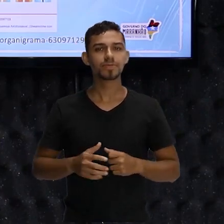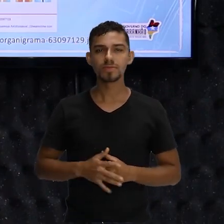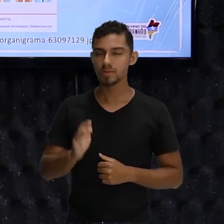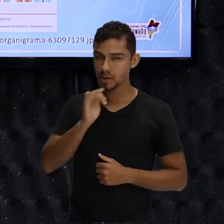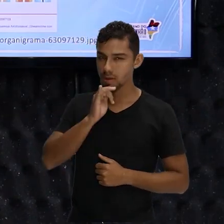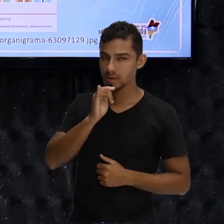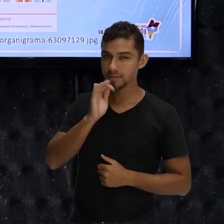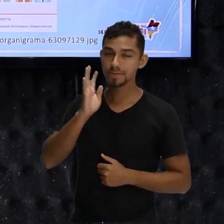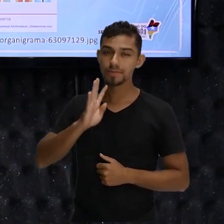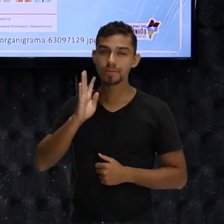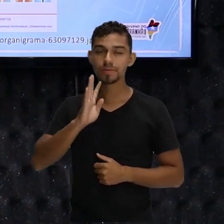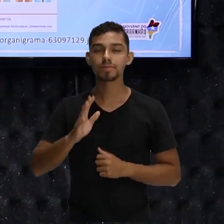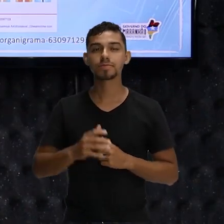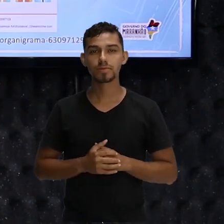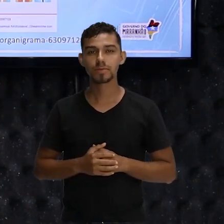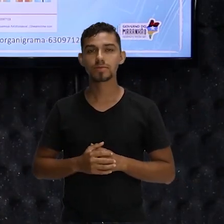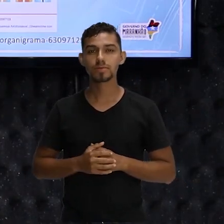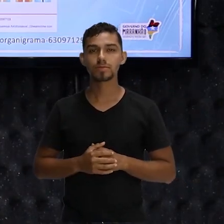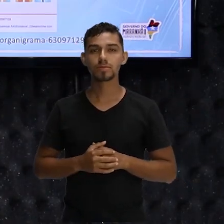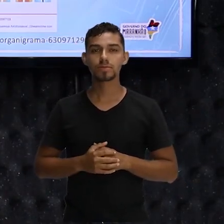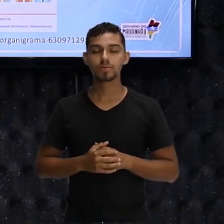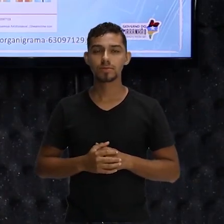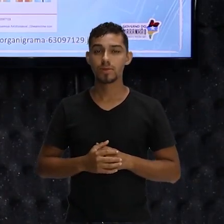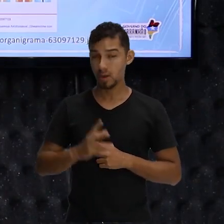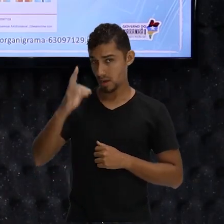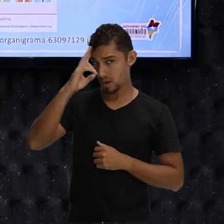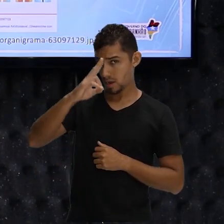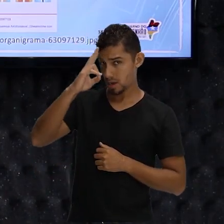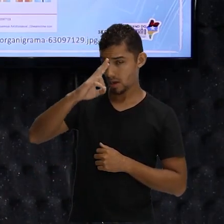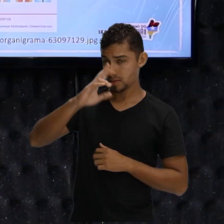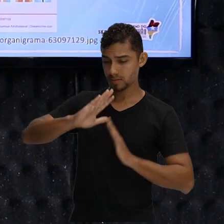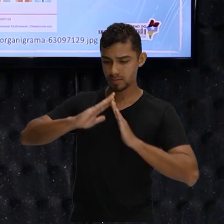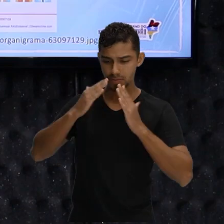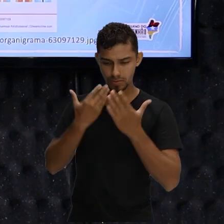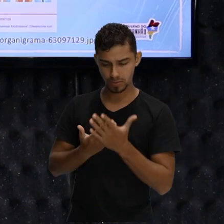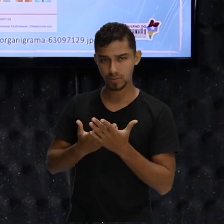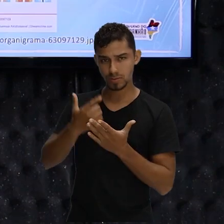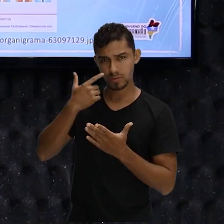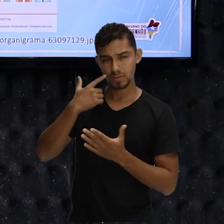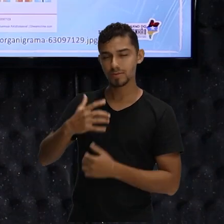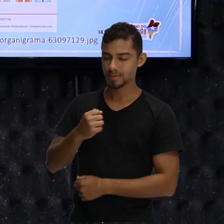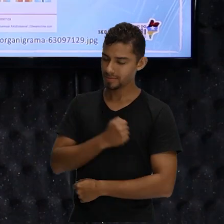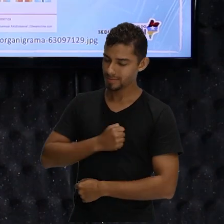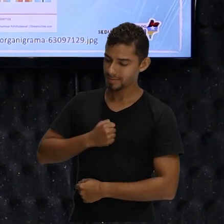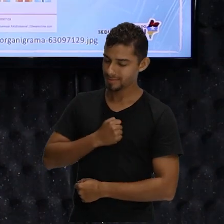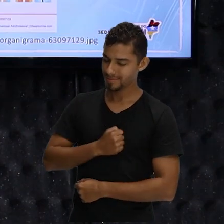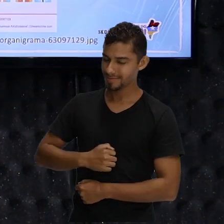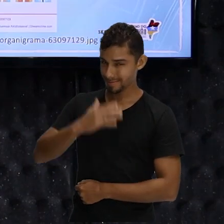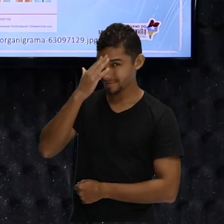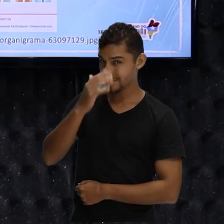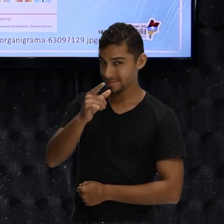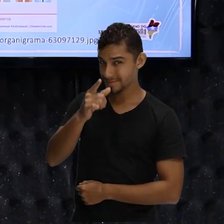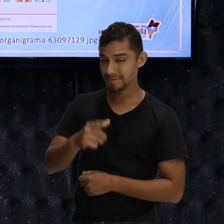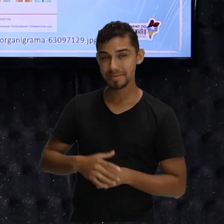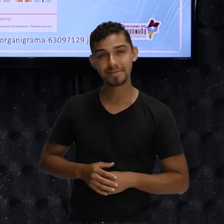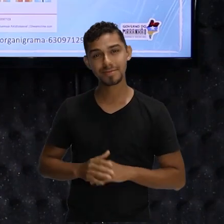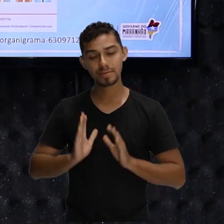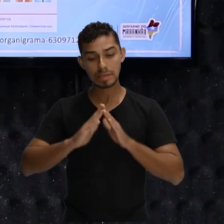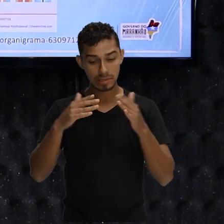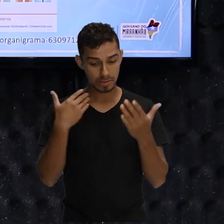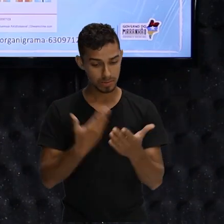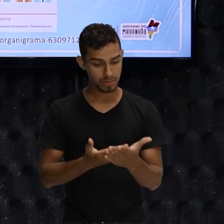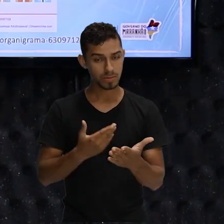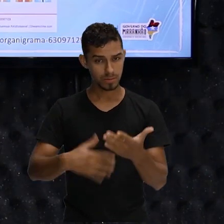ver um exemplo bacana que tem a ver com isso? Lembra da escola. Vai, lembra aí da tua escola, sei que tá com saudade, né? A escola, ela